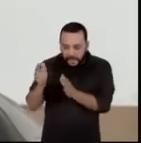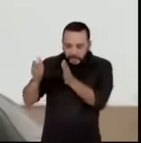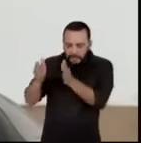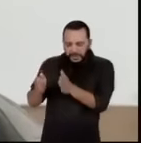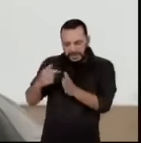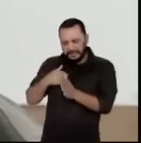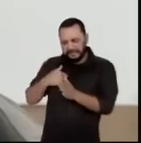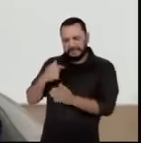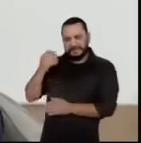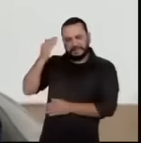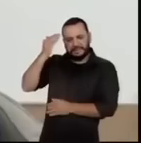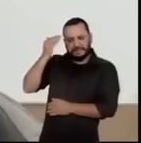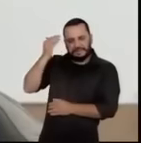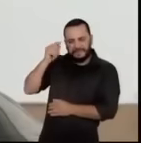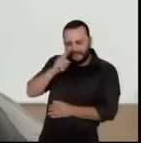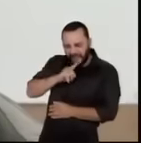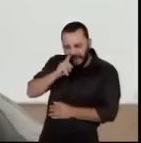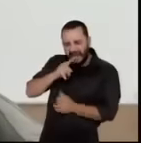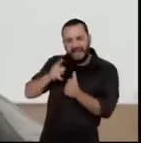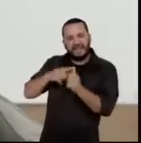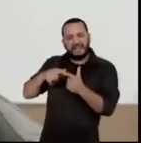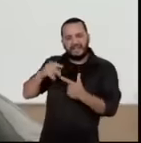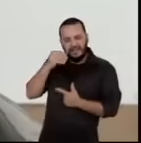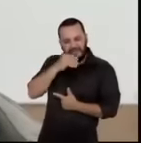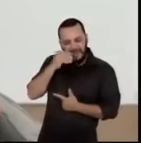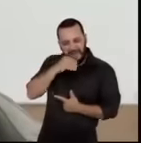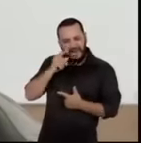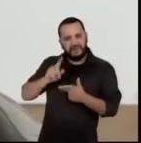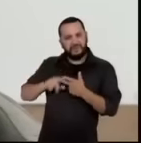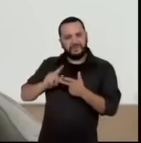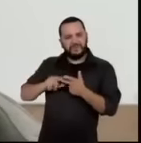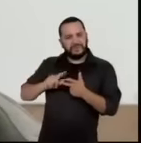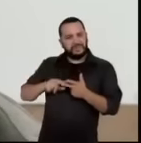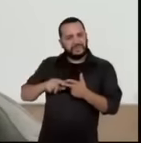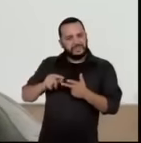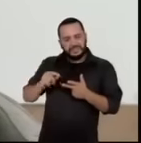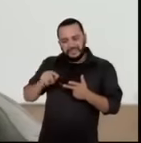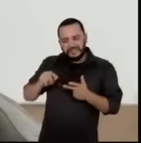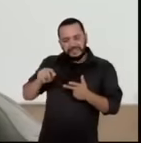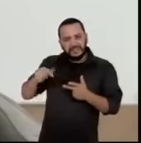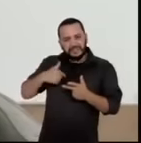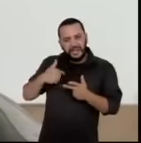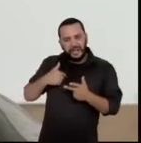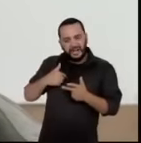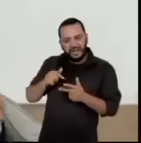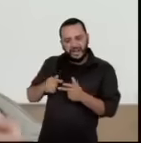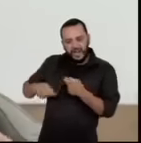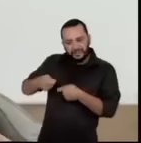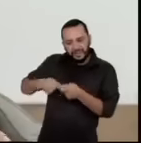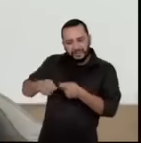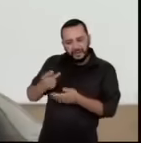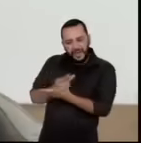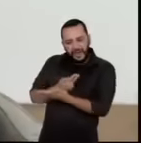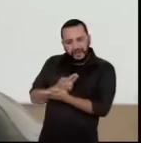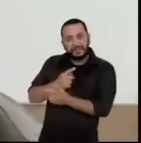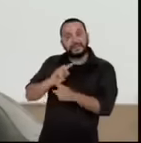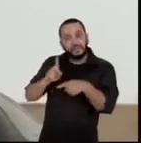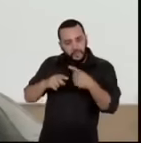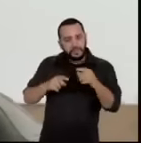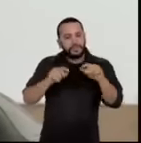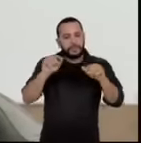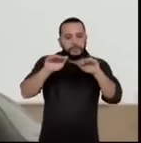que entendemos que eram frágeis, que não tinham, não tinham a melhor governança. Fizemos uma segunda reunião